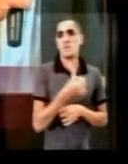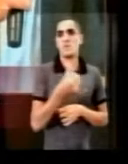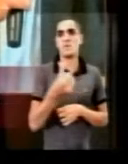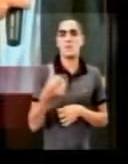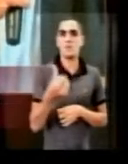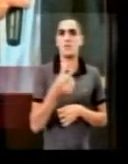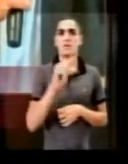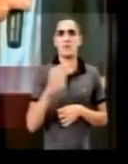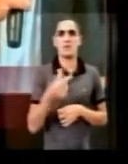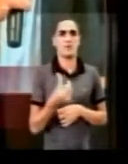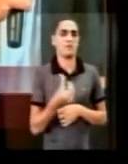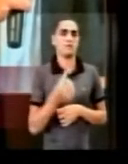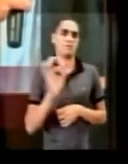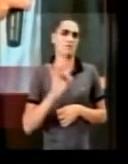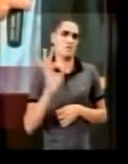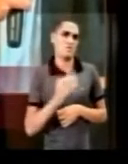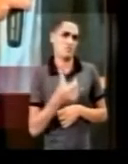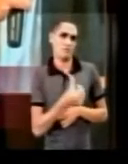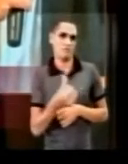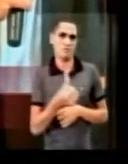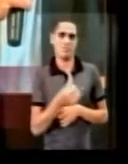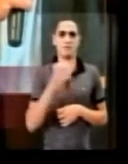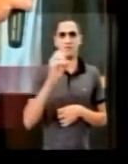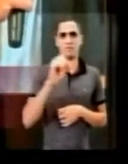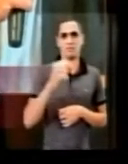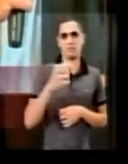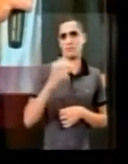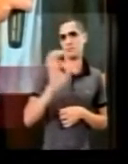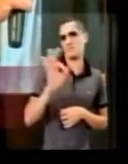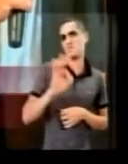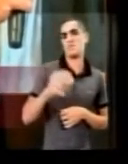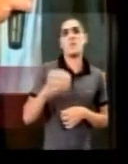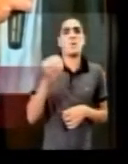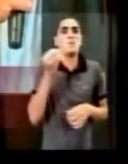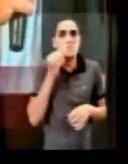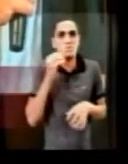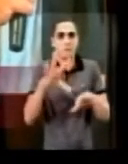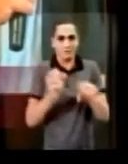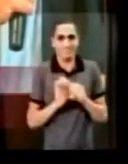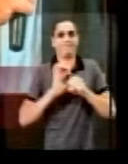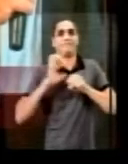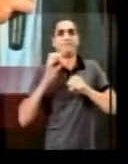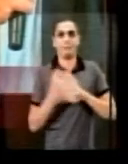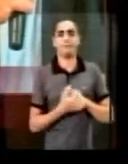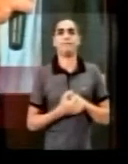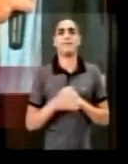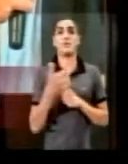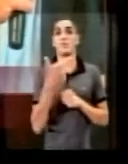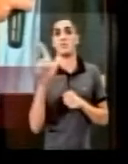66% de chance de ter contraído o Covid. Os outros,